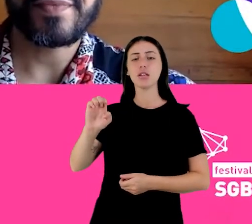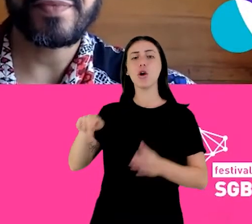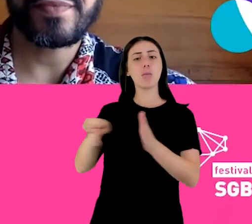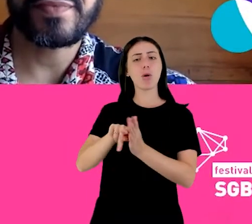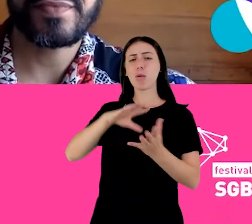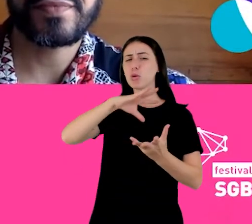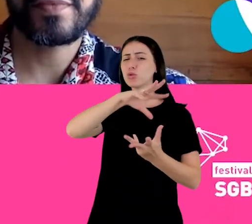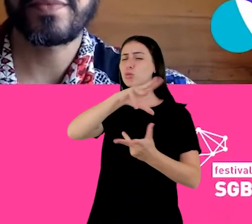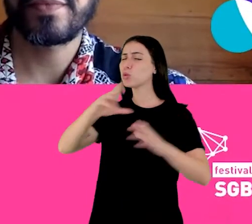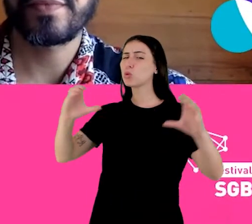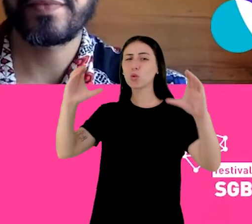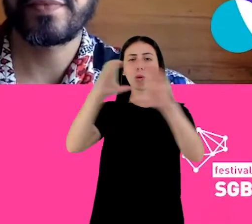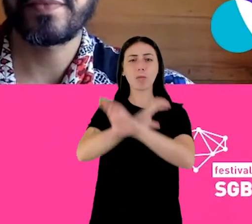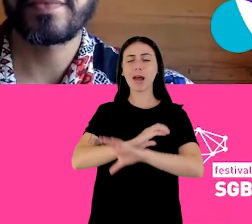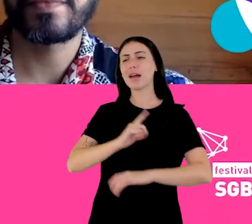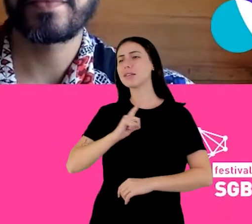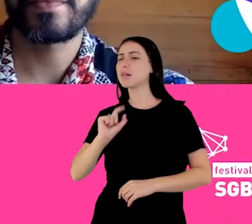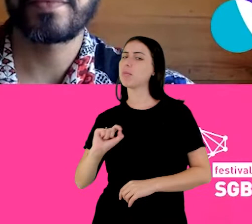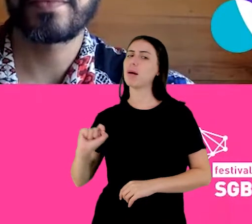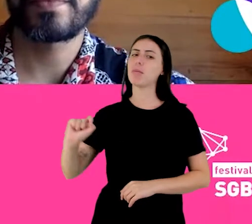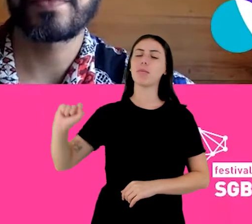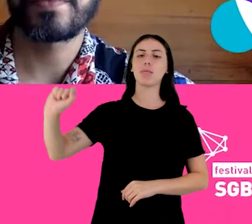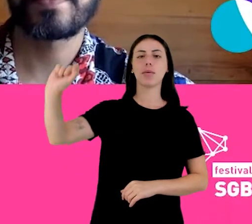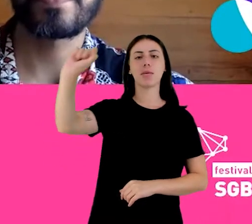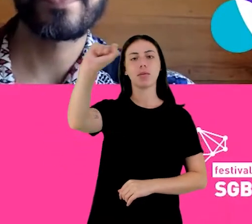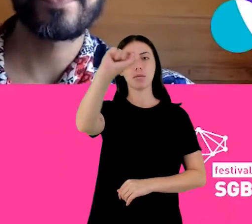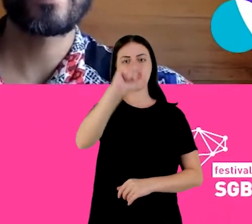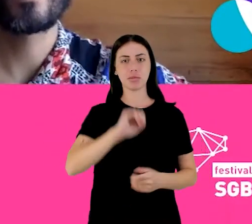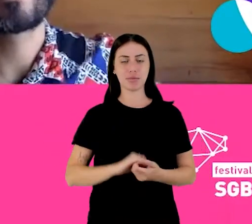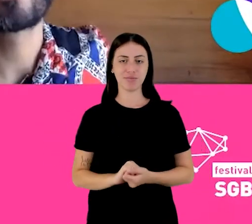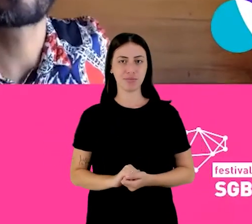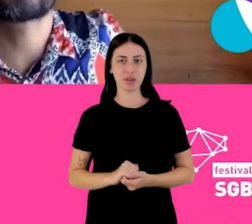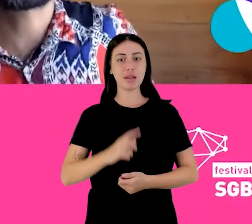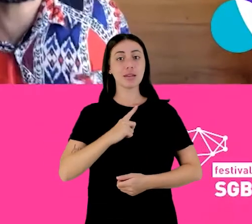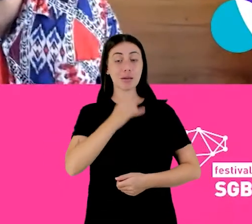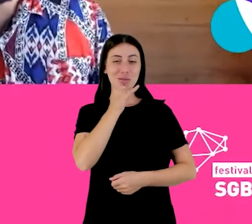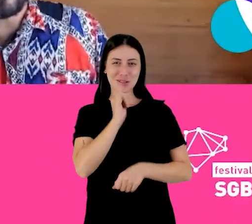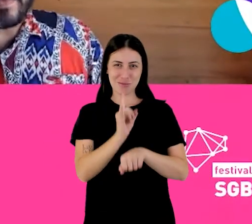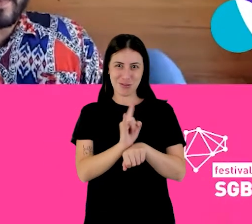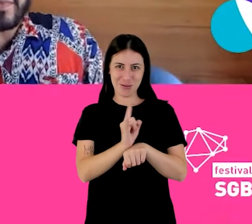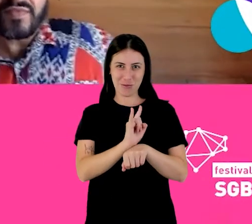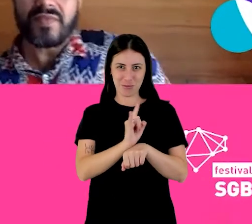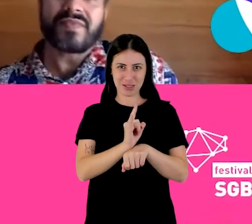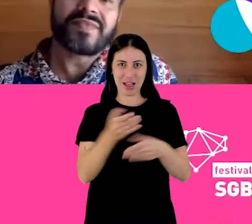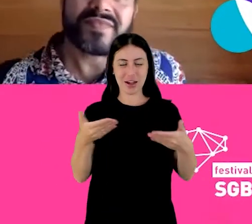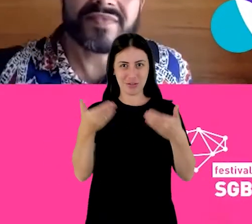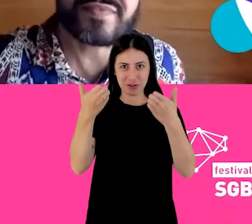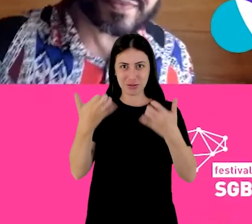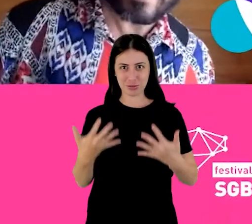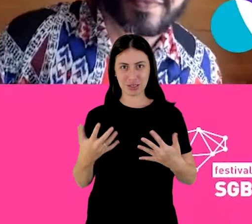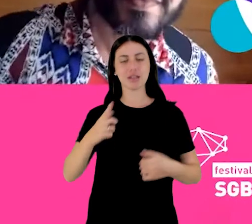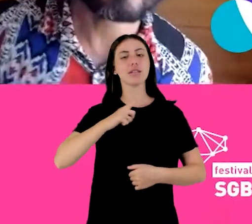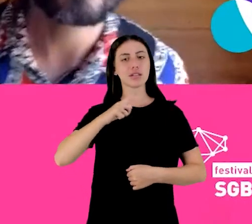tem cases do mundo inteiro. O case do Menino 23 completo está lá. Então, é um dos cases brasileiros